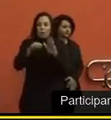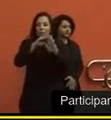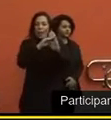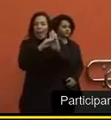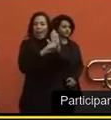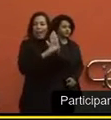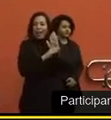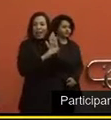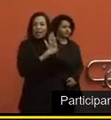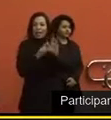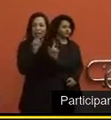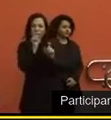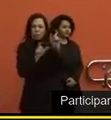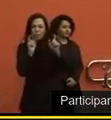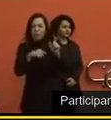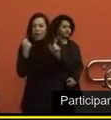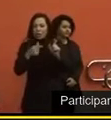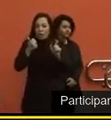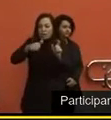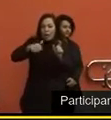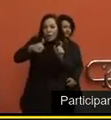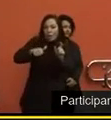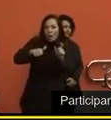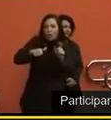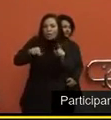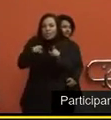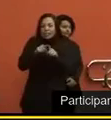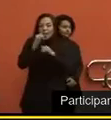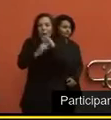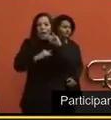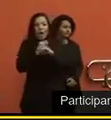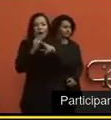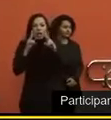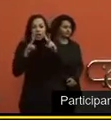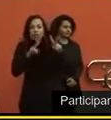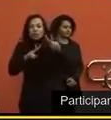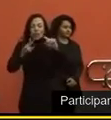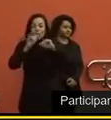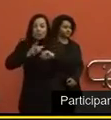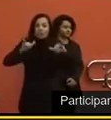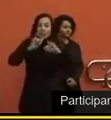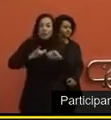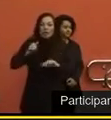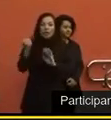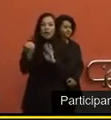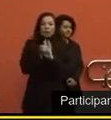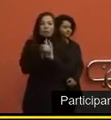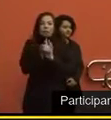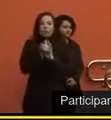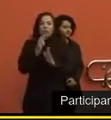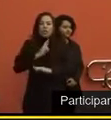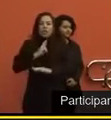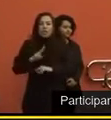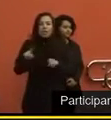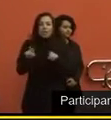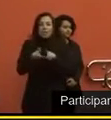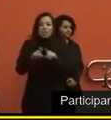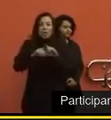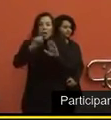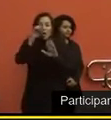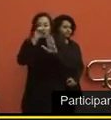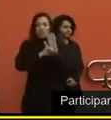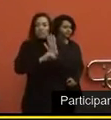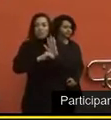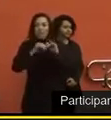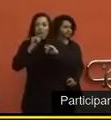planilhas, cálculos das nossas médias, que ficaram online assistindo às sessões de divulgação de notas, que acompanharam o diário